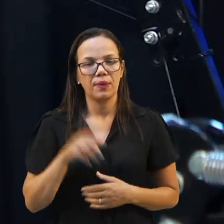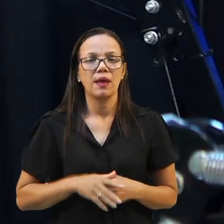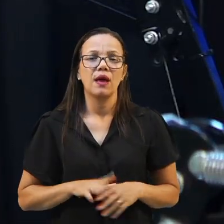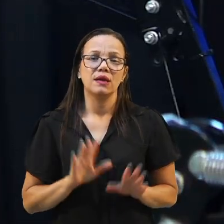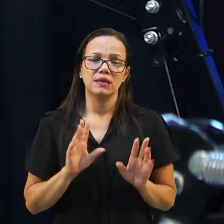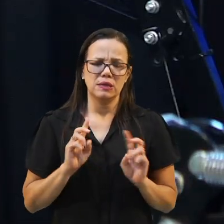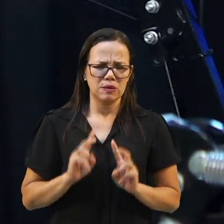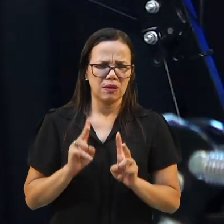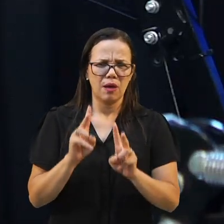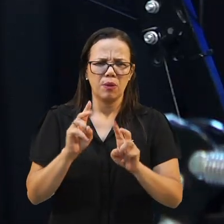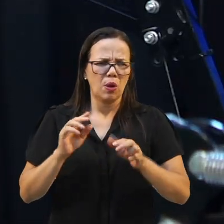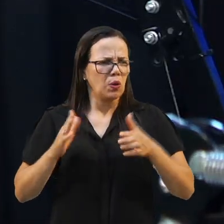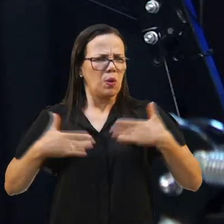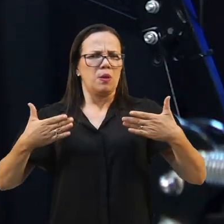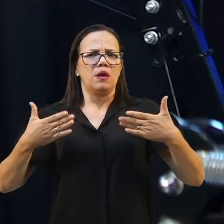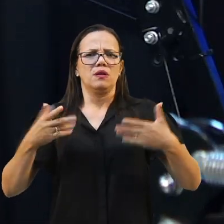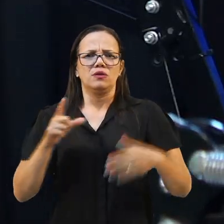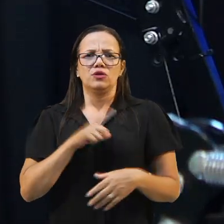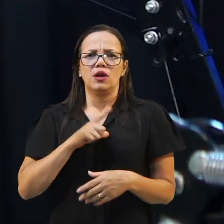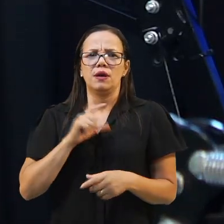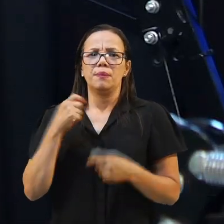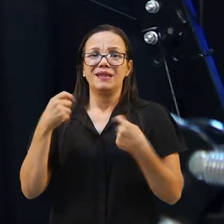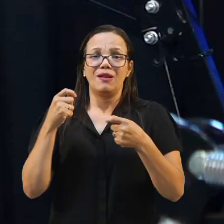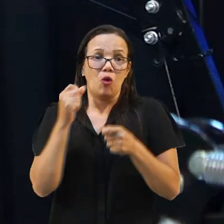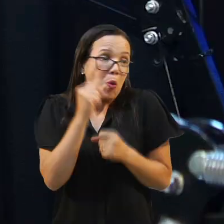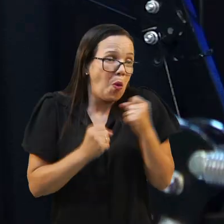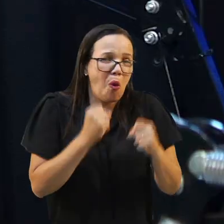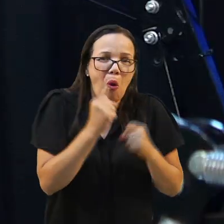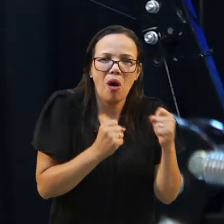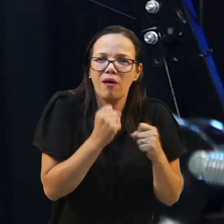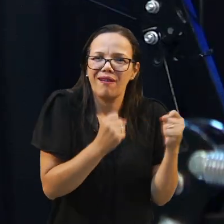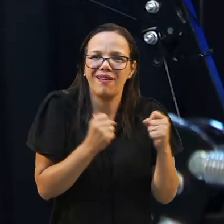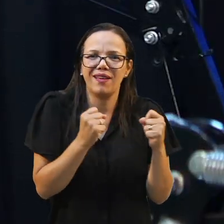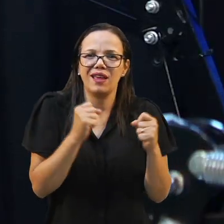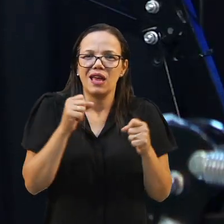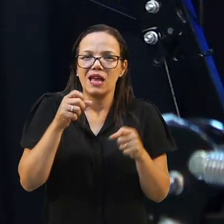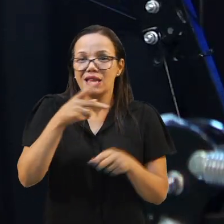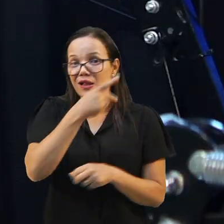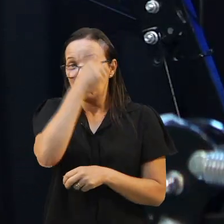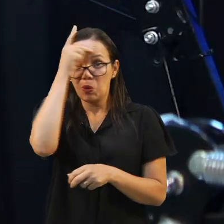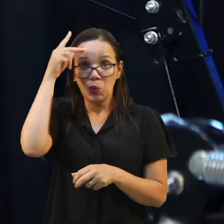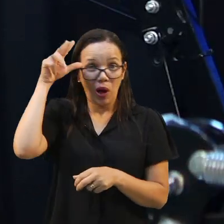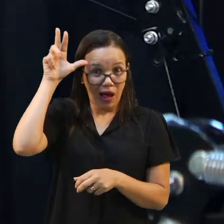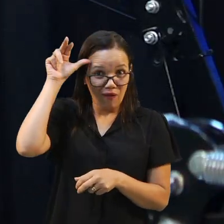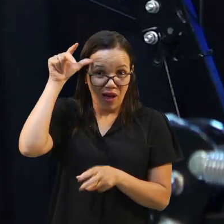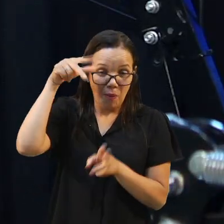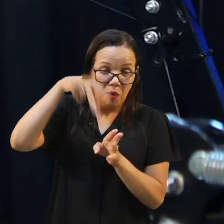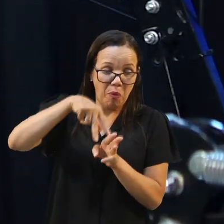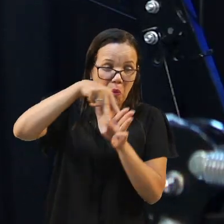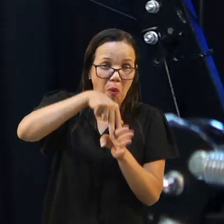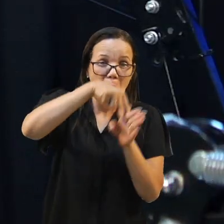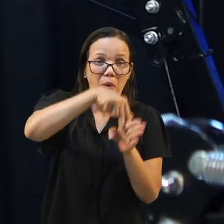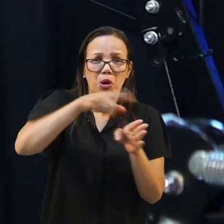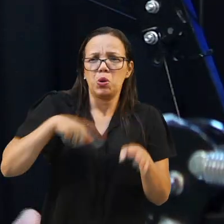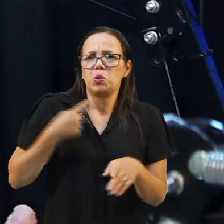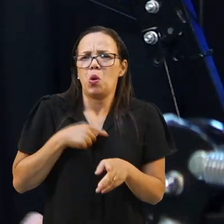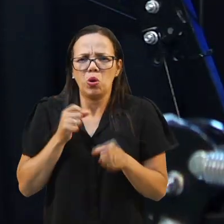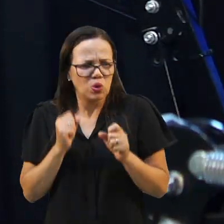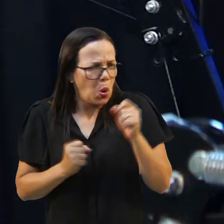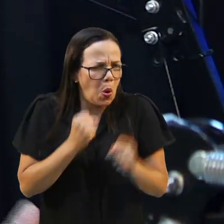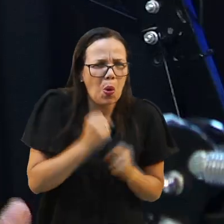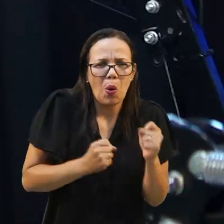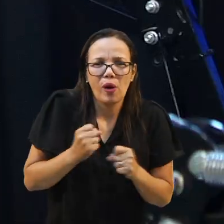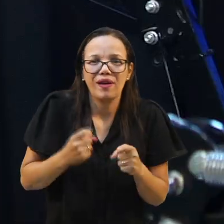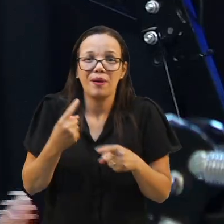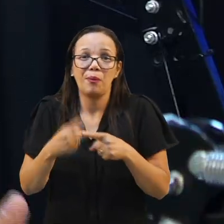era surpreendido de correr da cavalaria, porque Belo Horizonte, na época da Revolução, e os estudantes eram